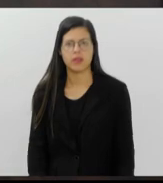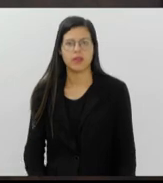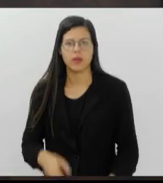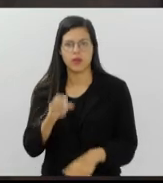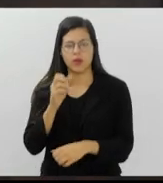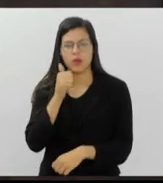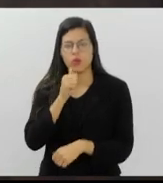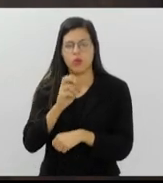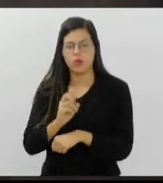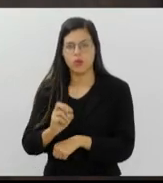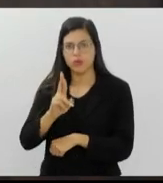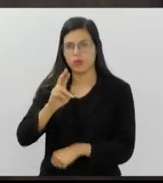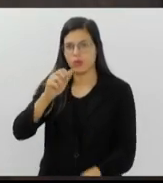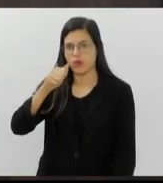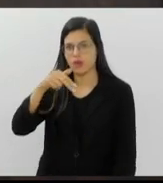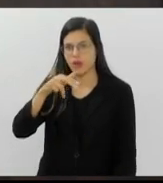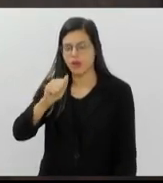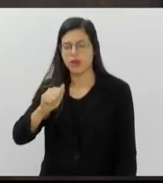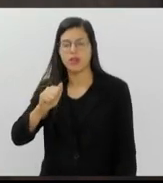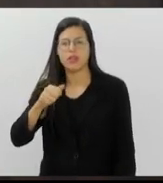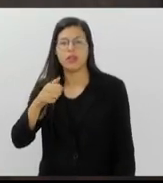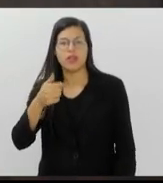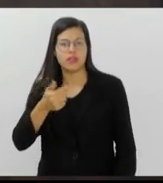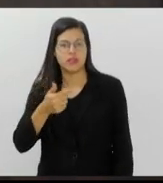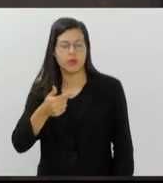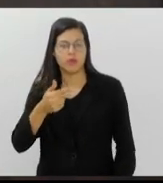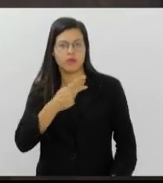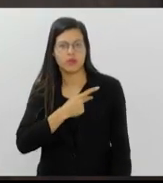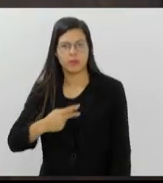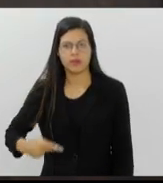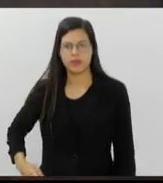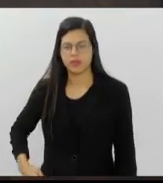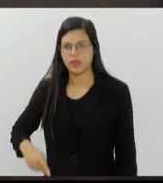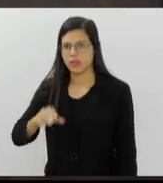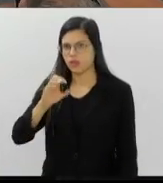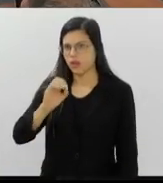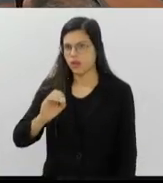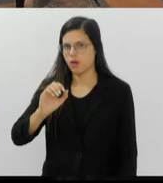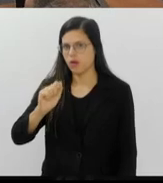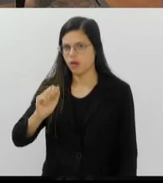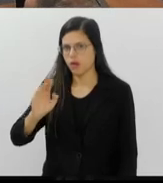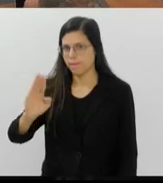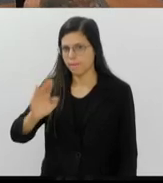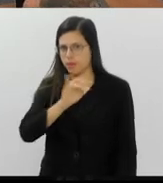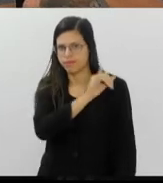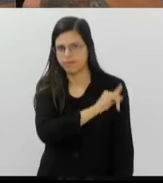a doutora Ana Tereza Basílio, vice-presidente da OAB do Rio.